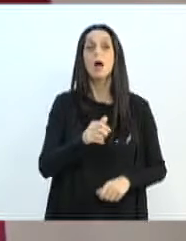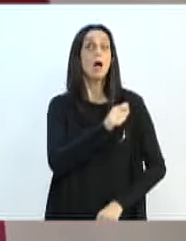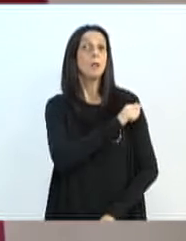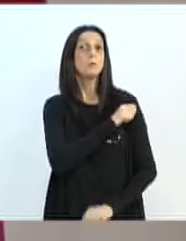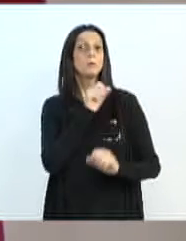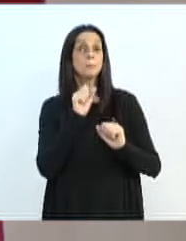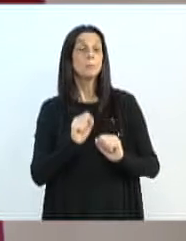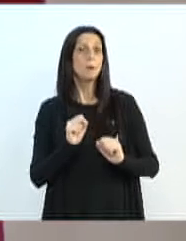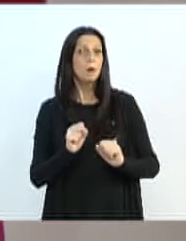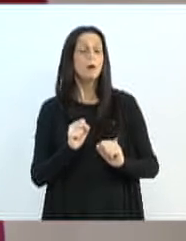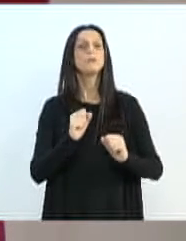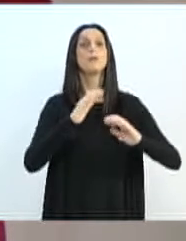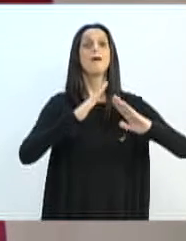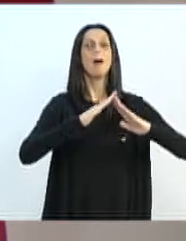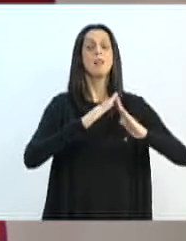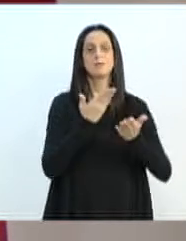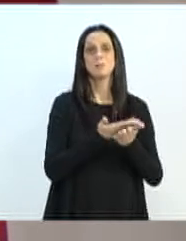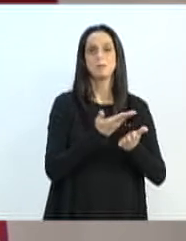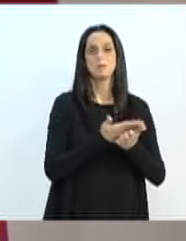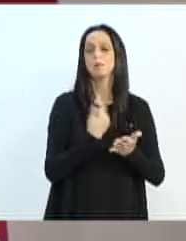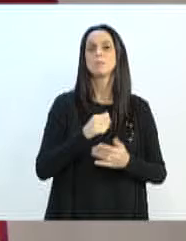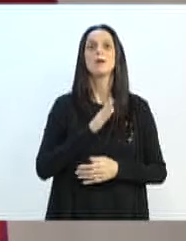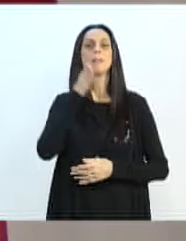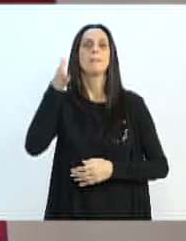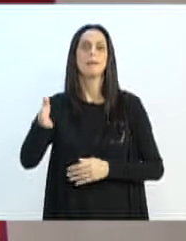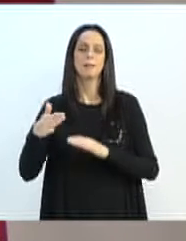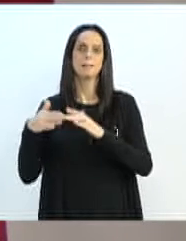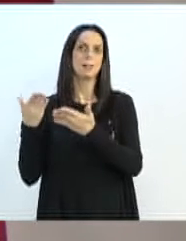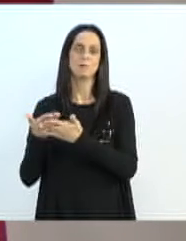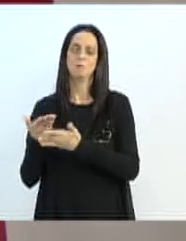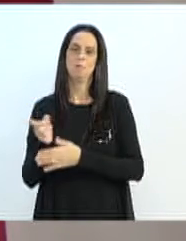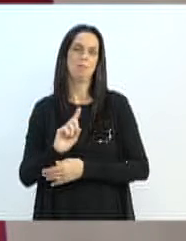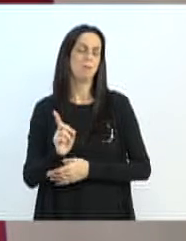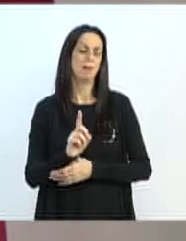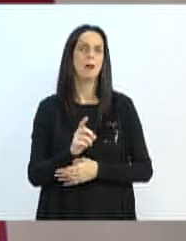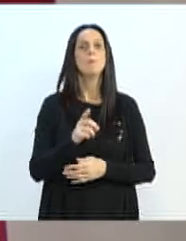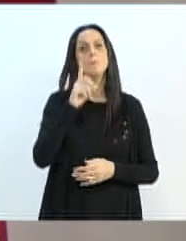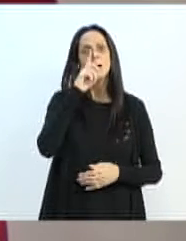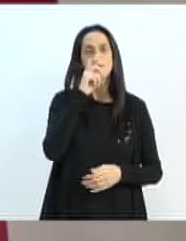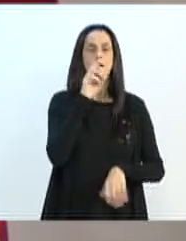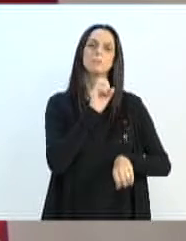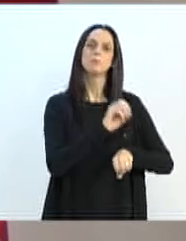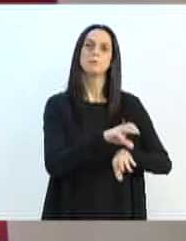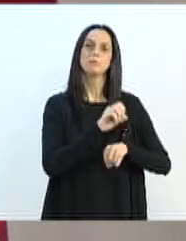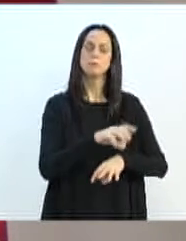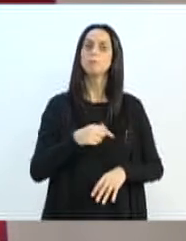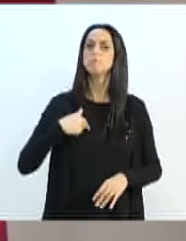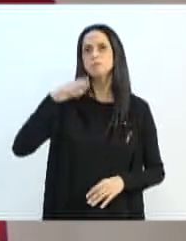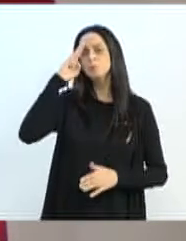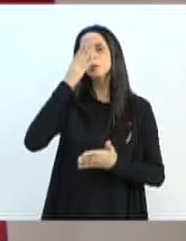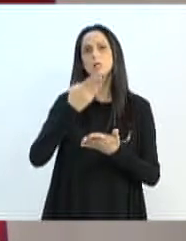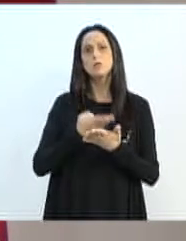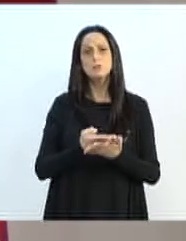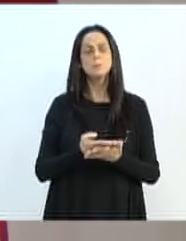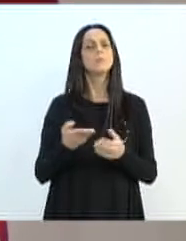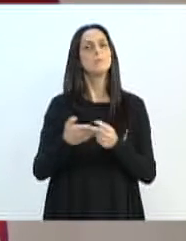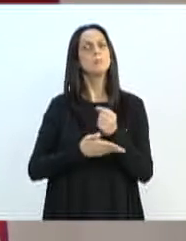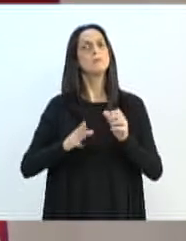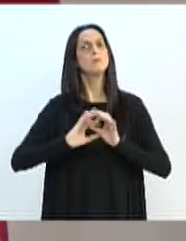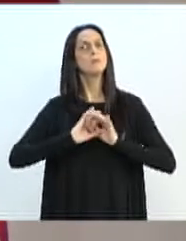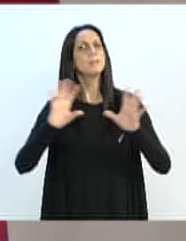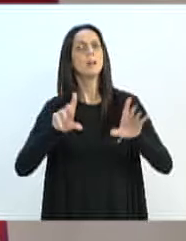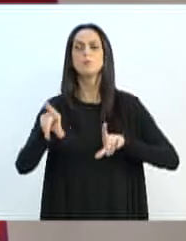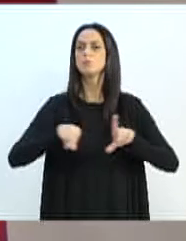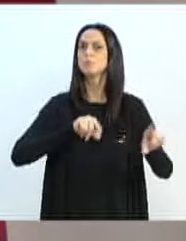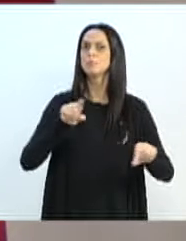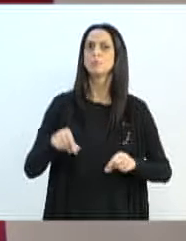vereadora Silmara. Porque eu creio fielmente nos princípios da liberdade de escolha. Isso não